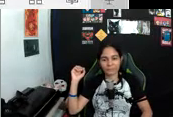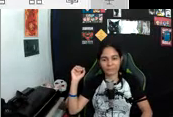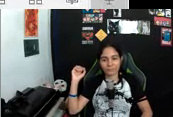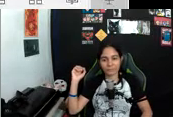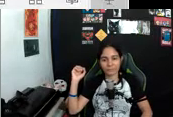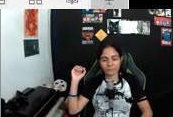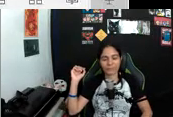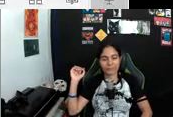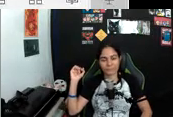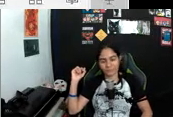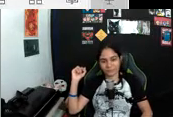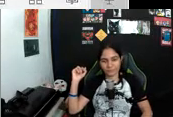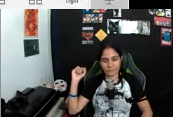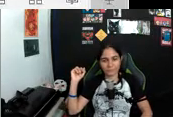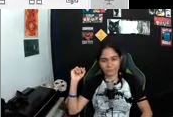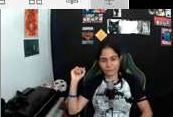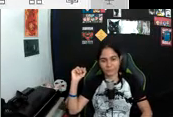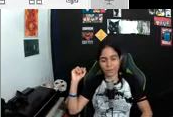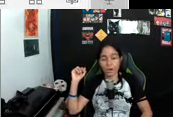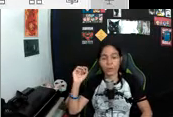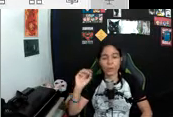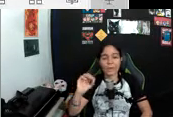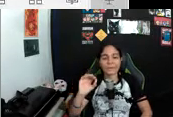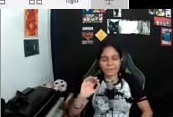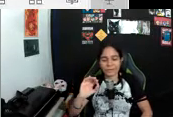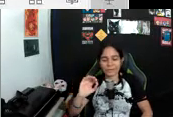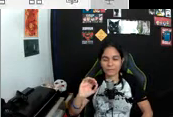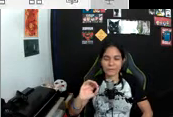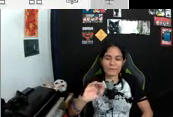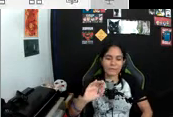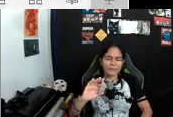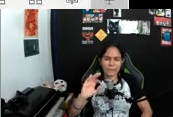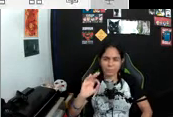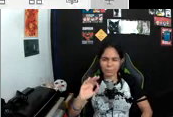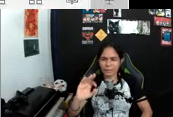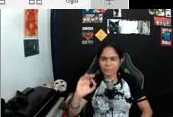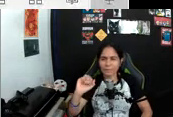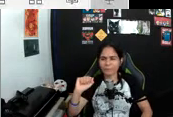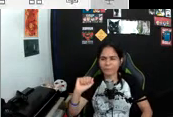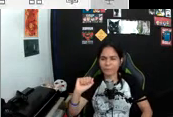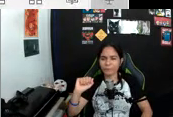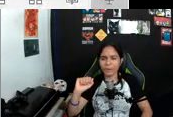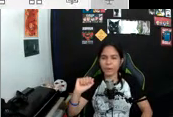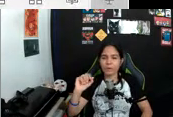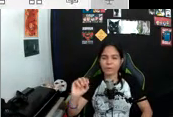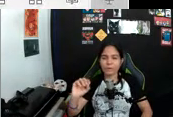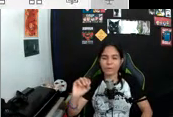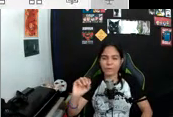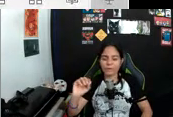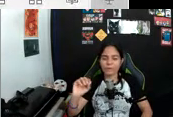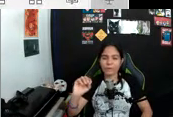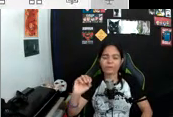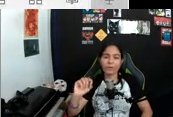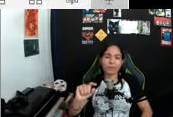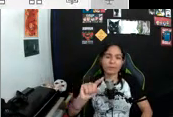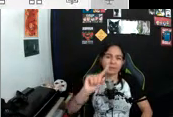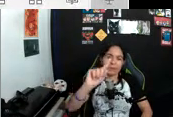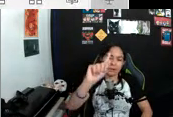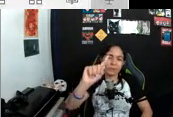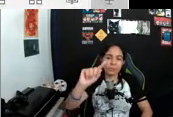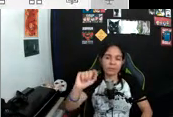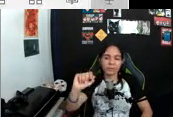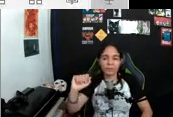6 não, eu saio por errado. Quantas vezes, vou trazer um exemplo bem básico. Quantas vezes a gente